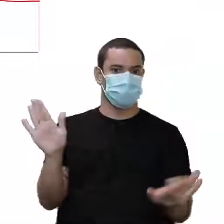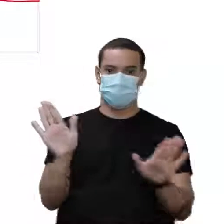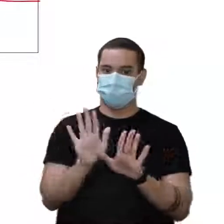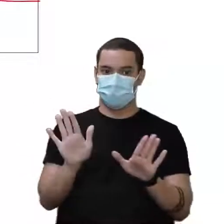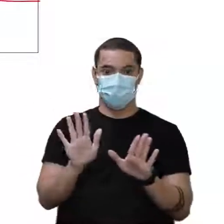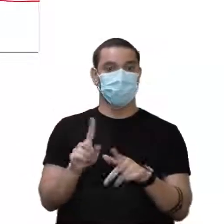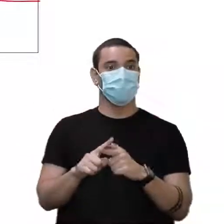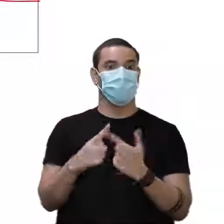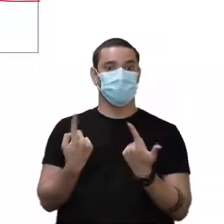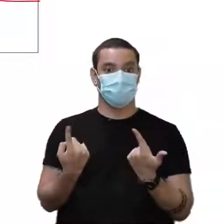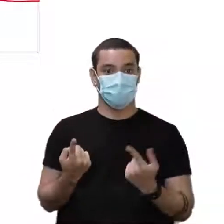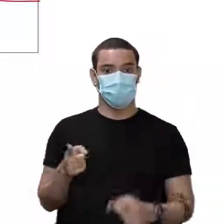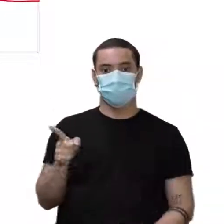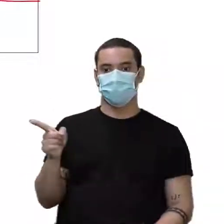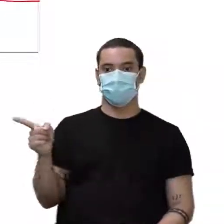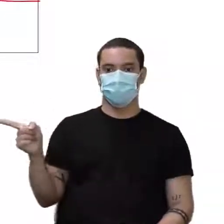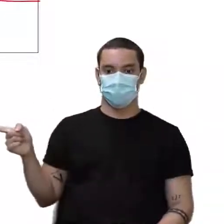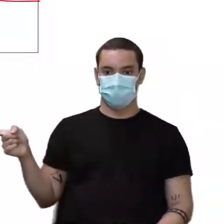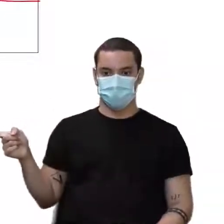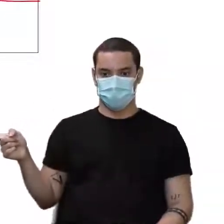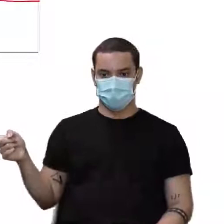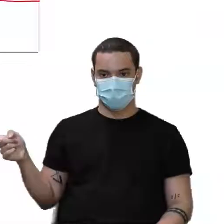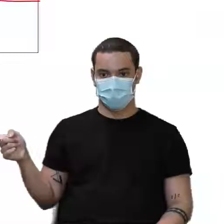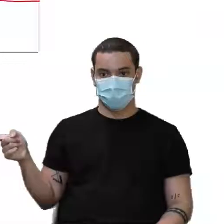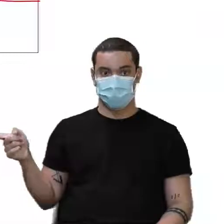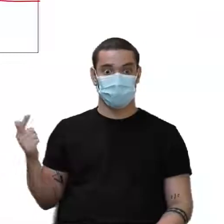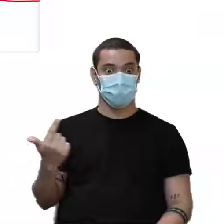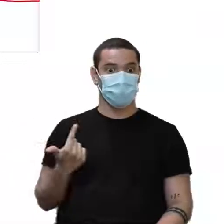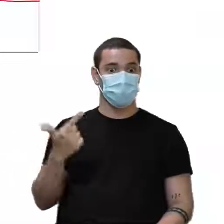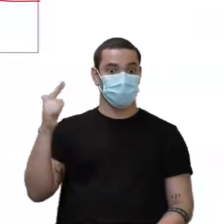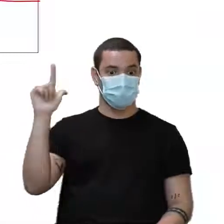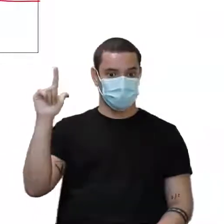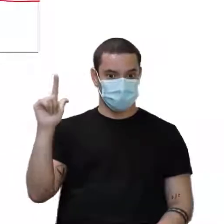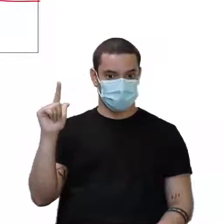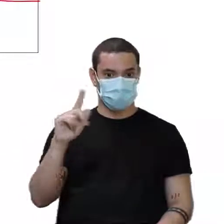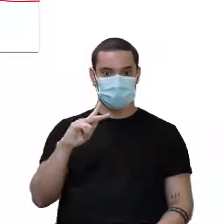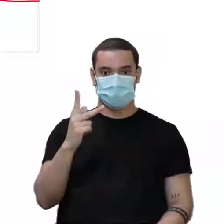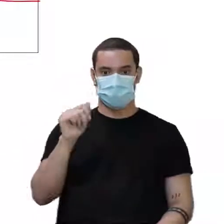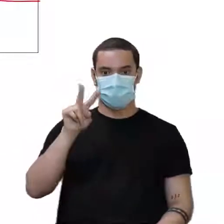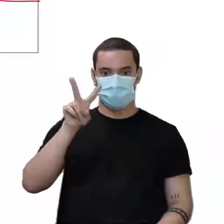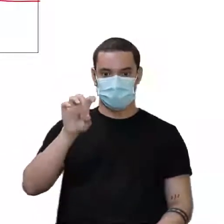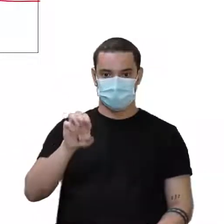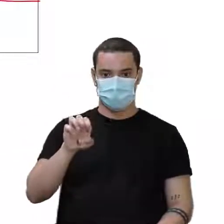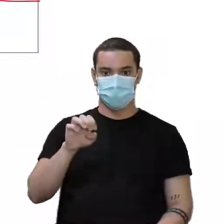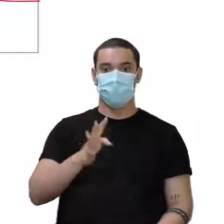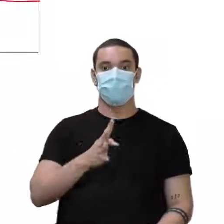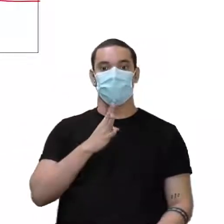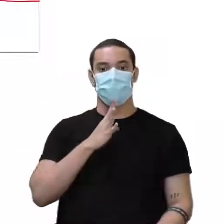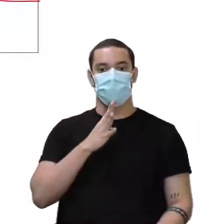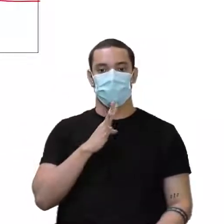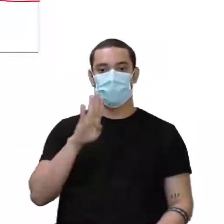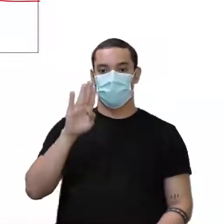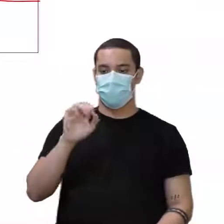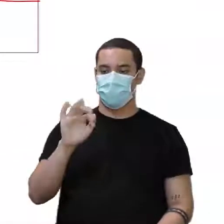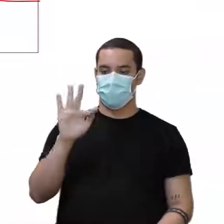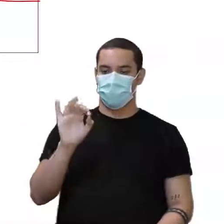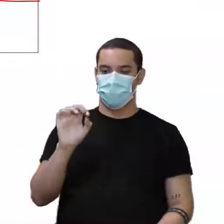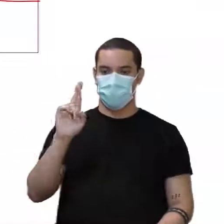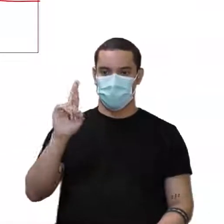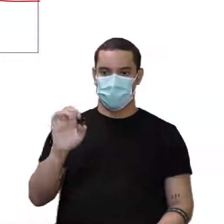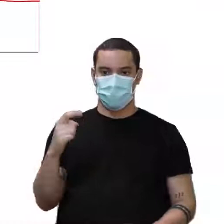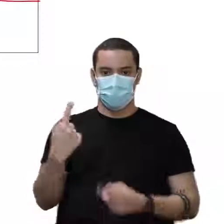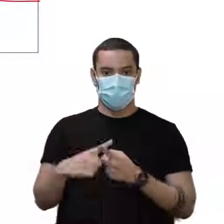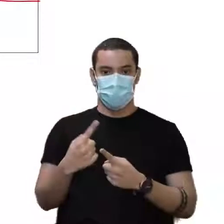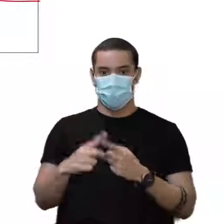que aí aqui diz o seguinte, já é outra estrutura. Estrutura, a gente tem o have e temos o mesmo verbo, porque ele é um